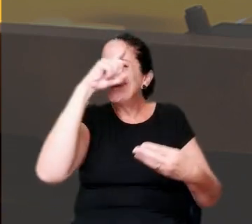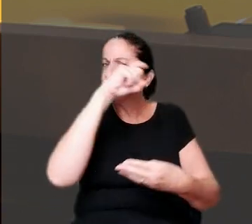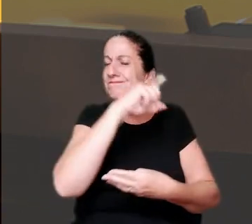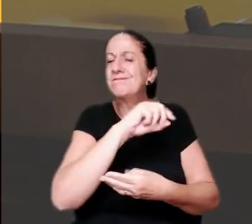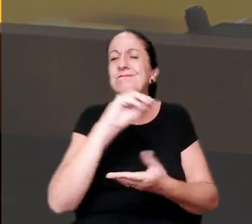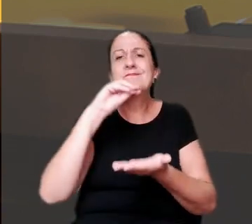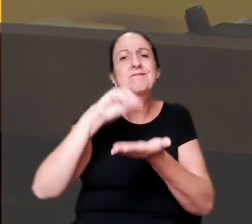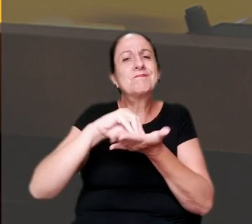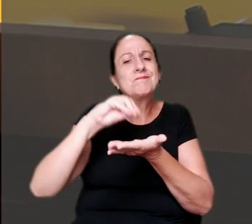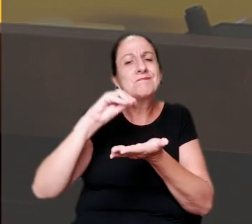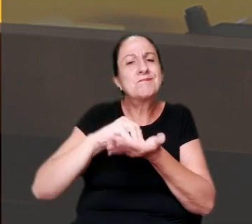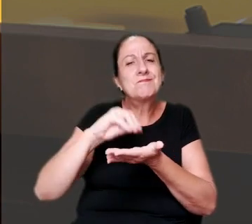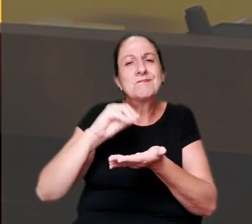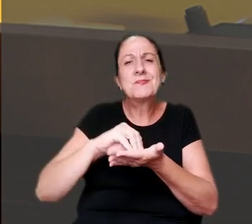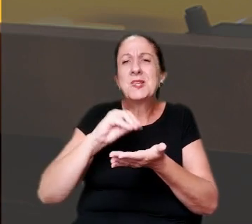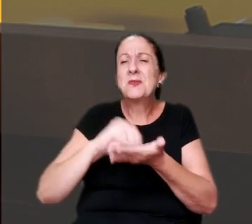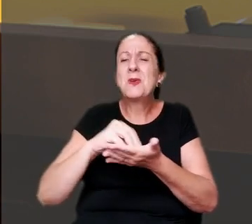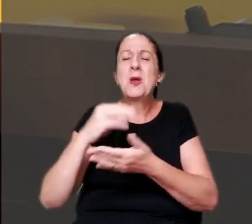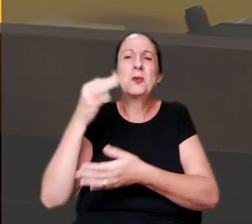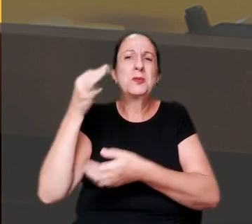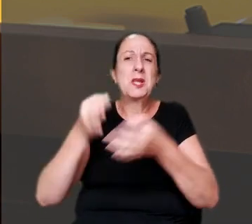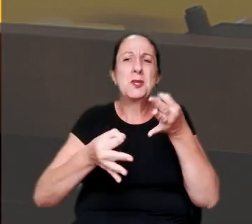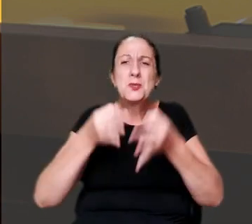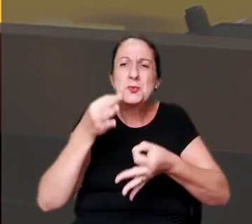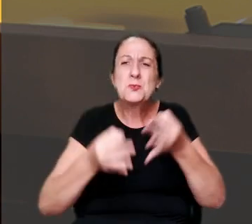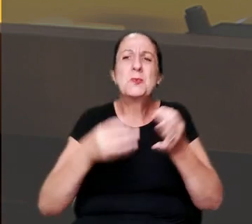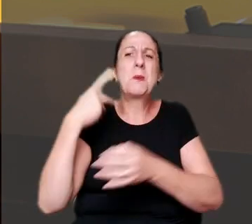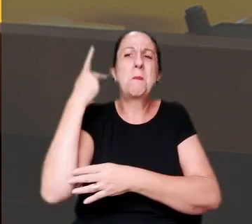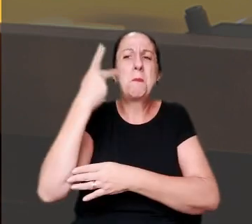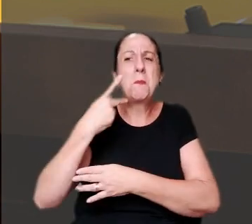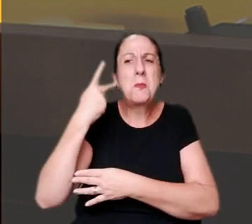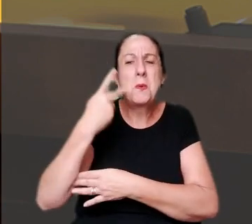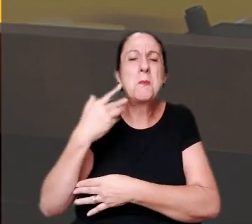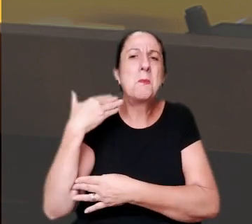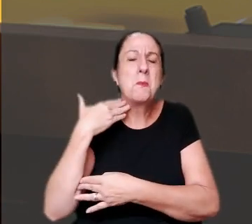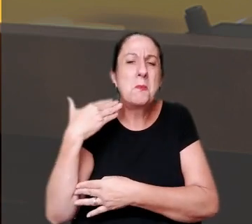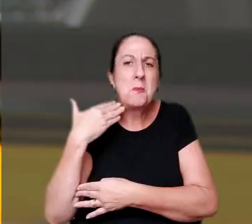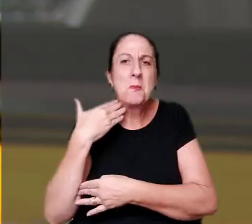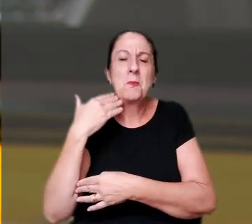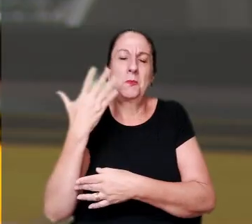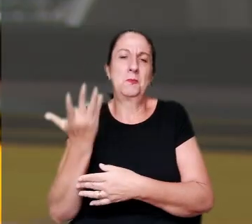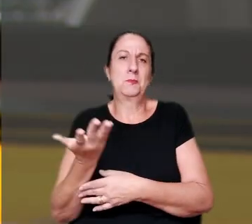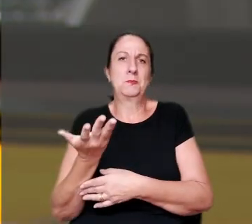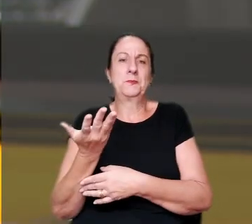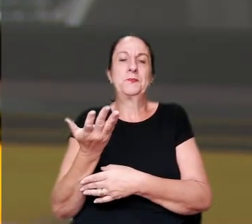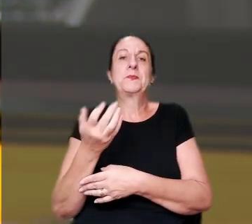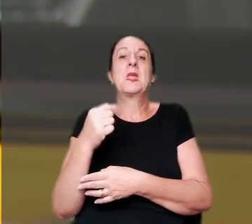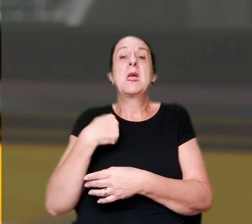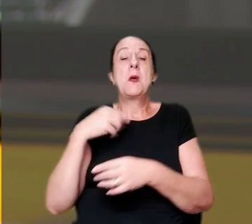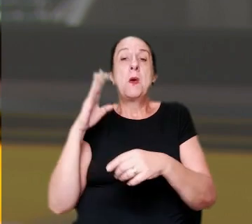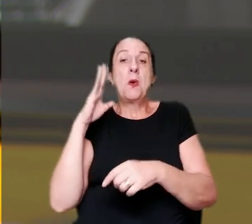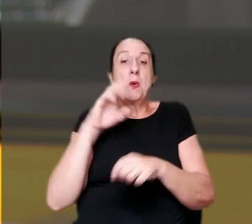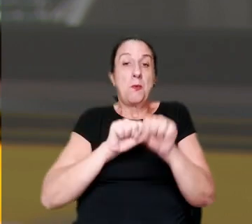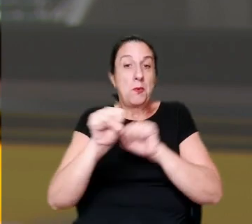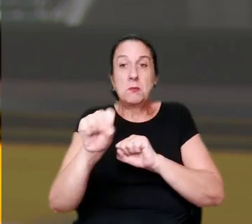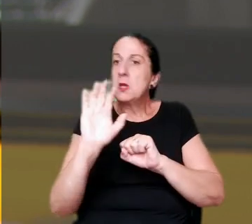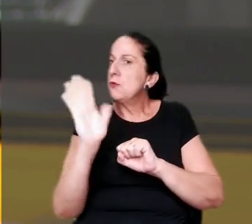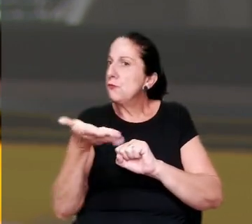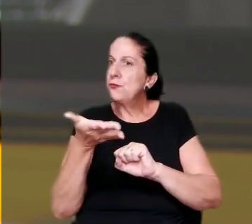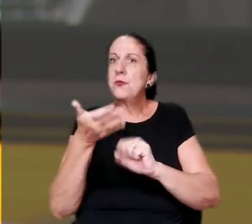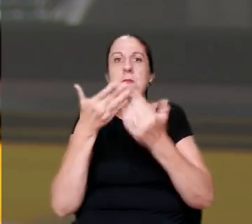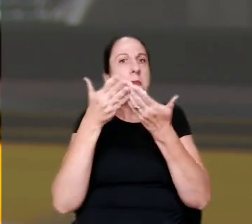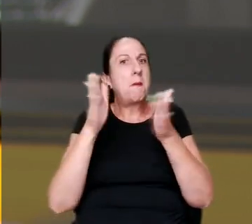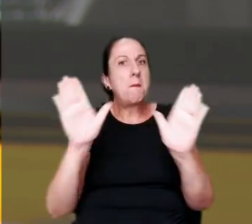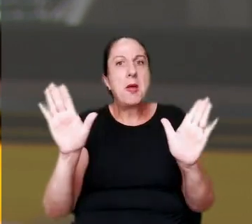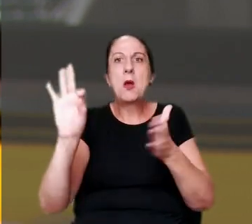situação muito difícil com a falta de magistrados e promotores de justiça. Então, mal eu me formei,